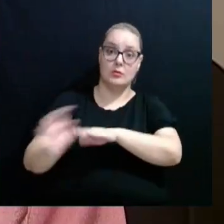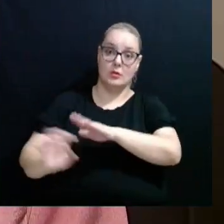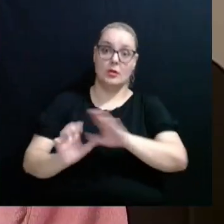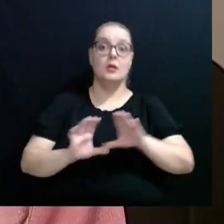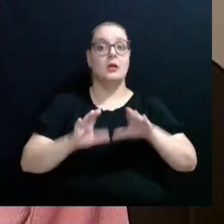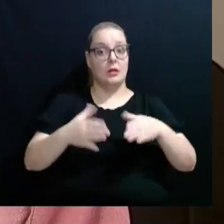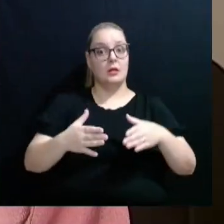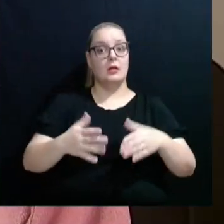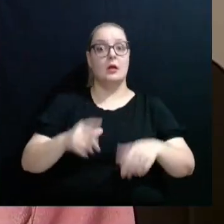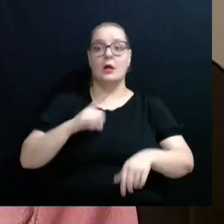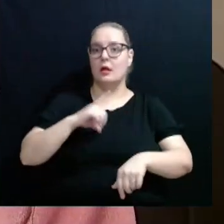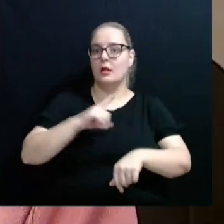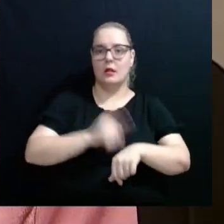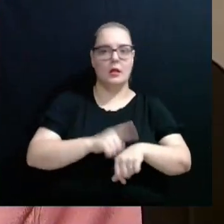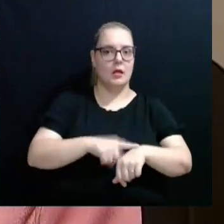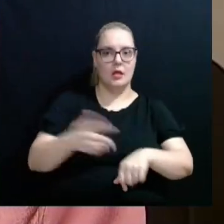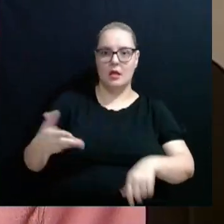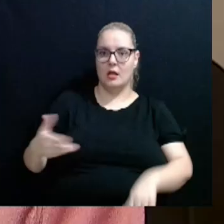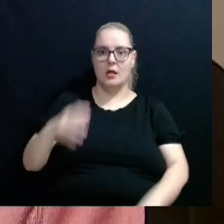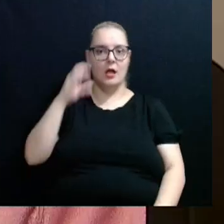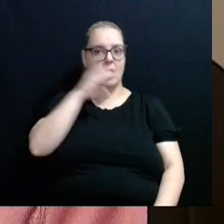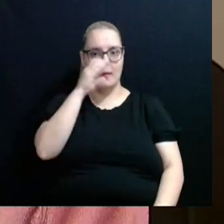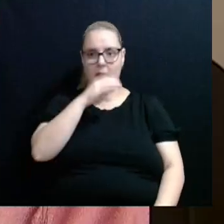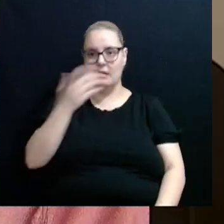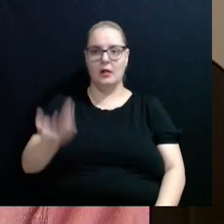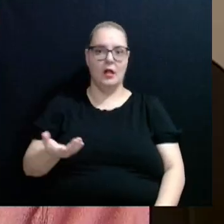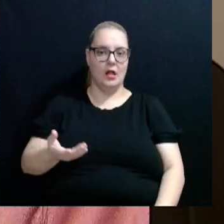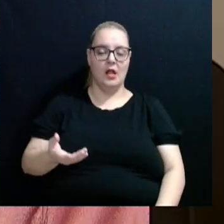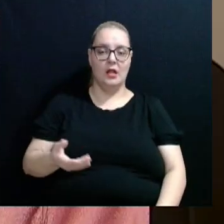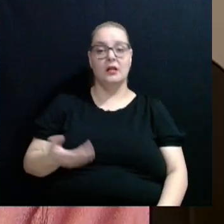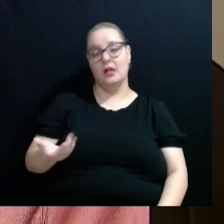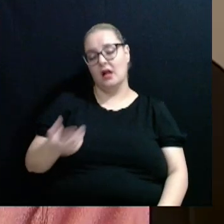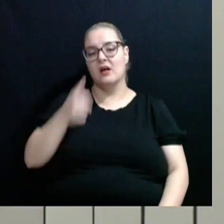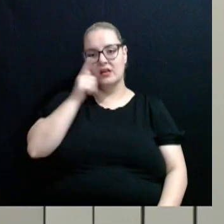ganhar agilidade. Então a gente vem buscando isso.